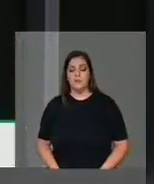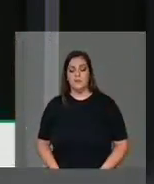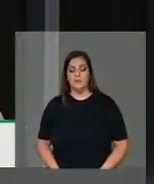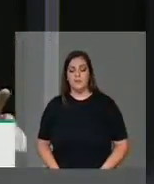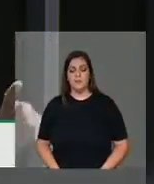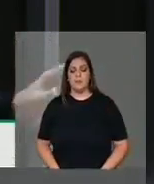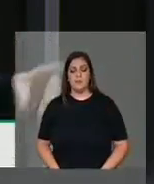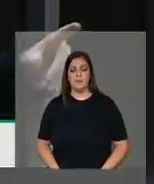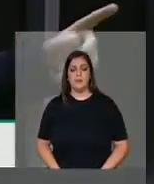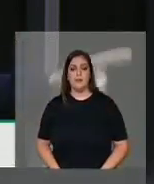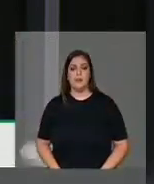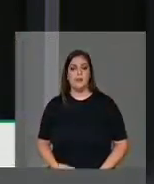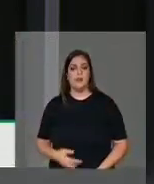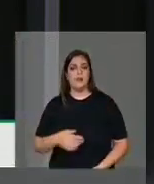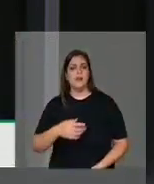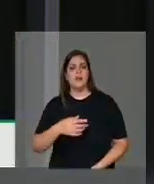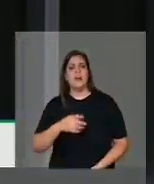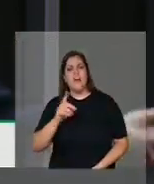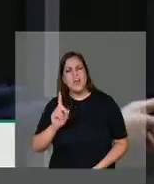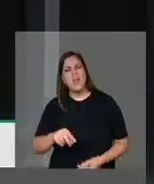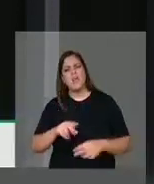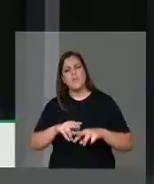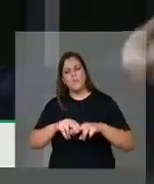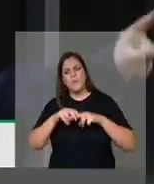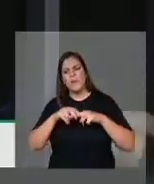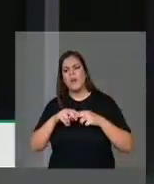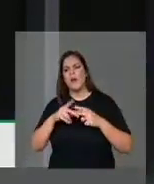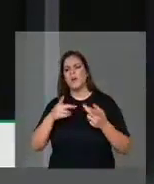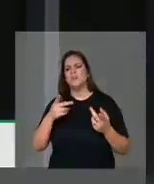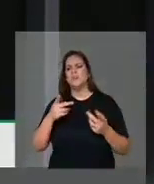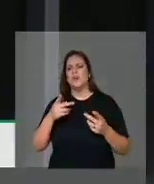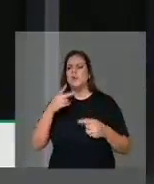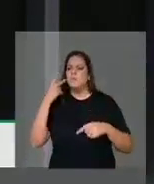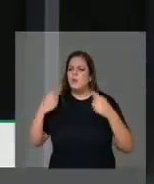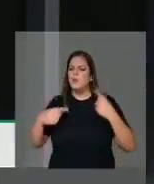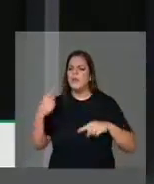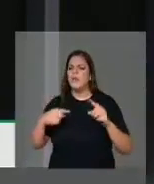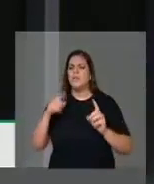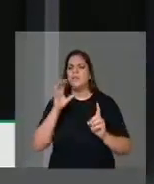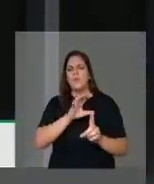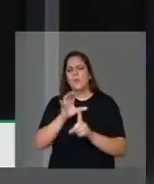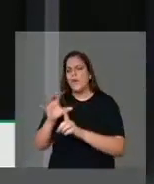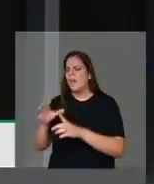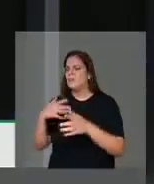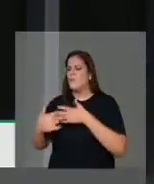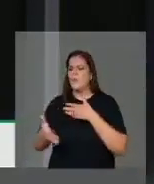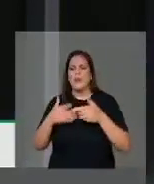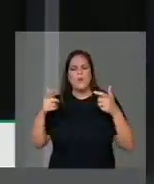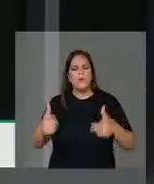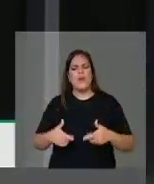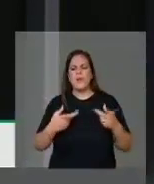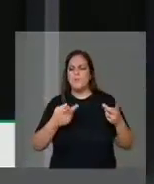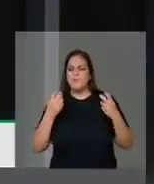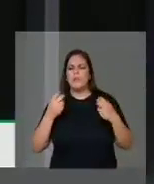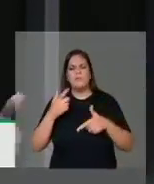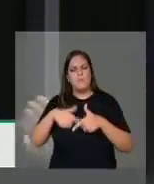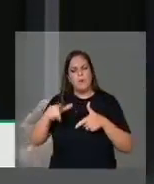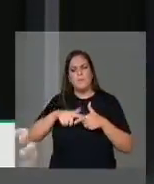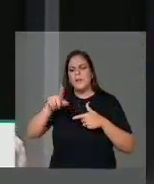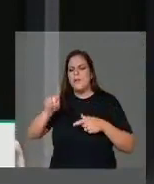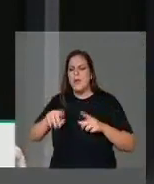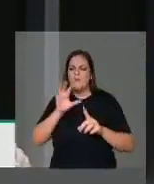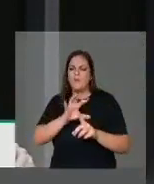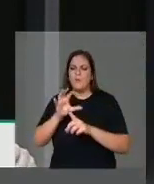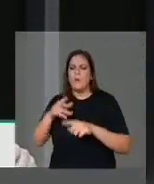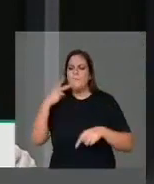mas uma decisão politizada, de parte a parte, uma decisão importante, mas que